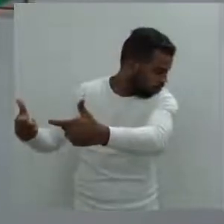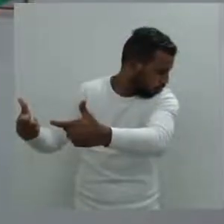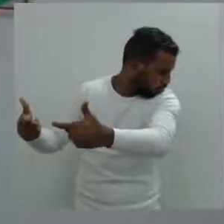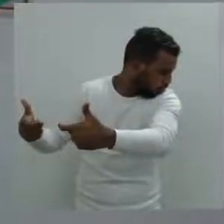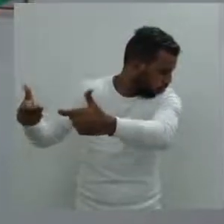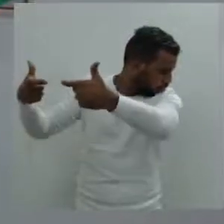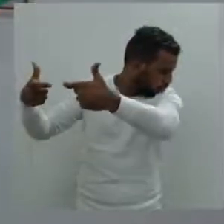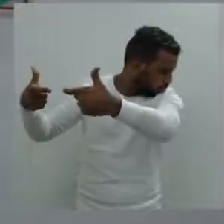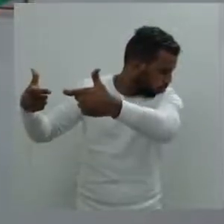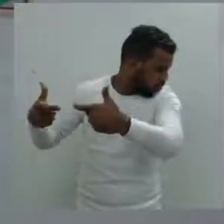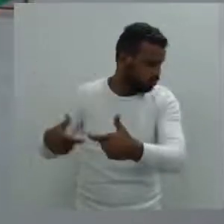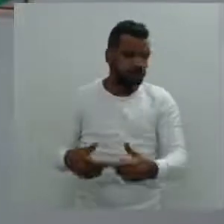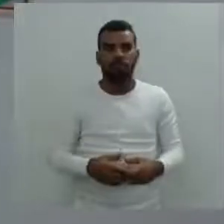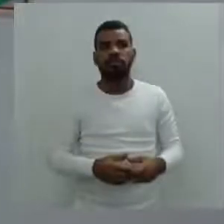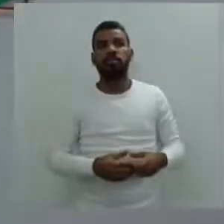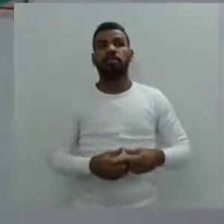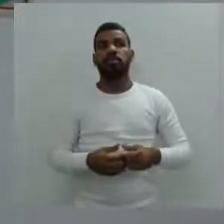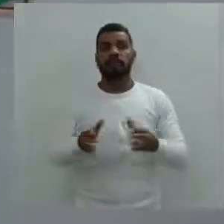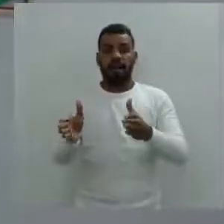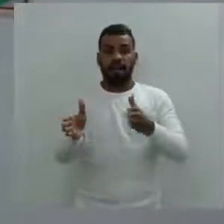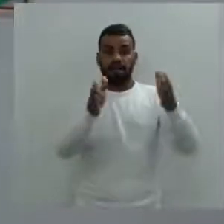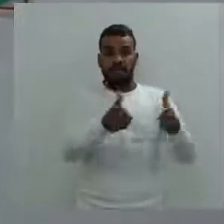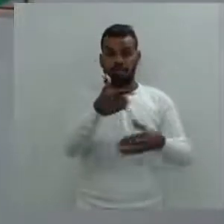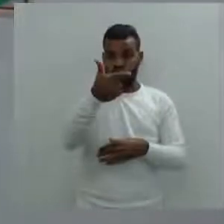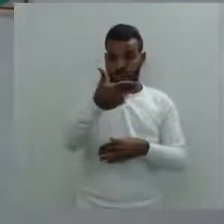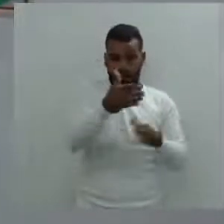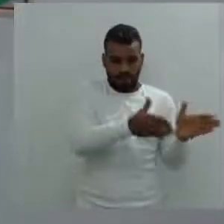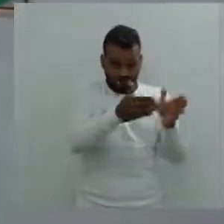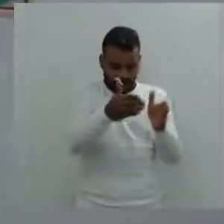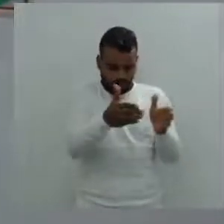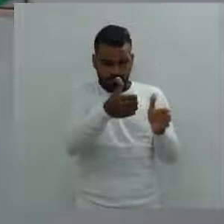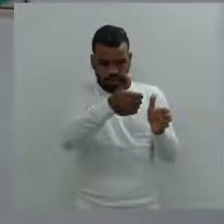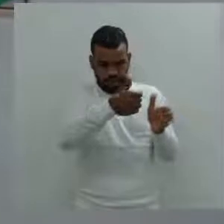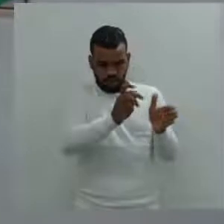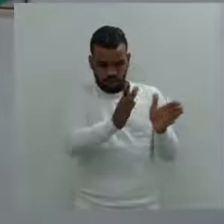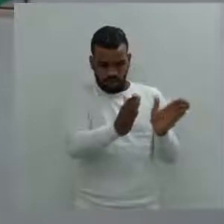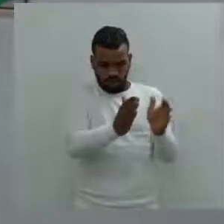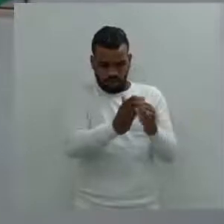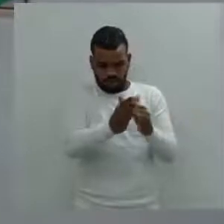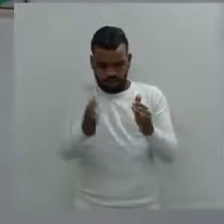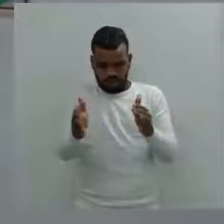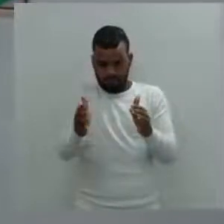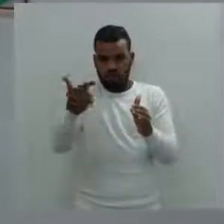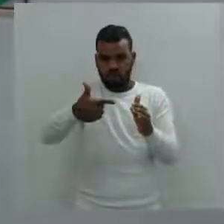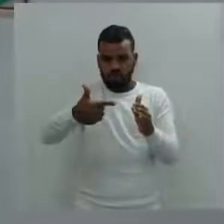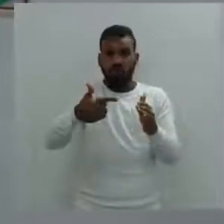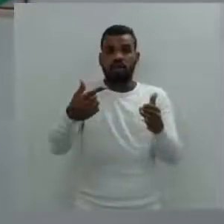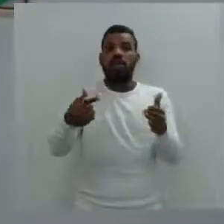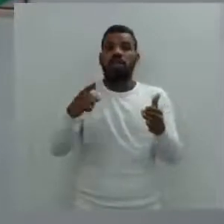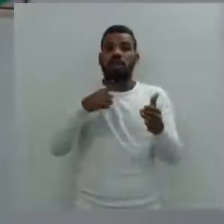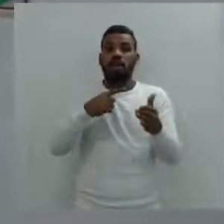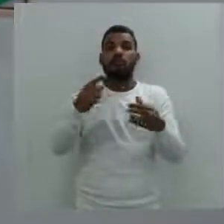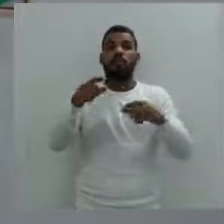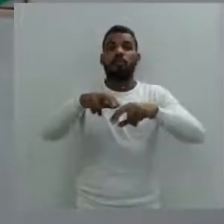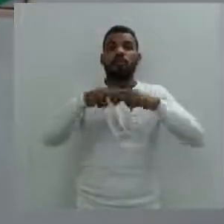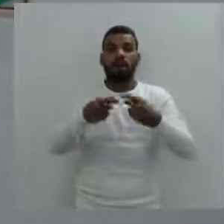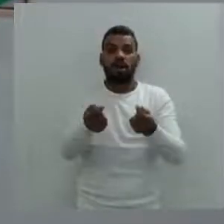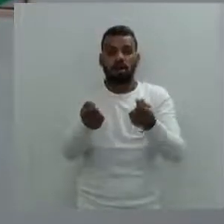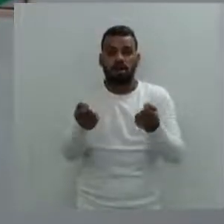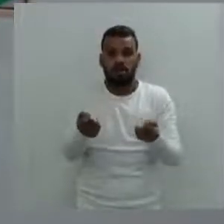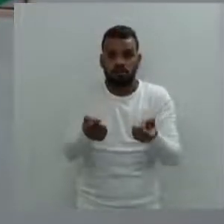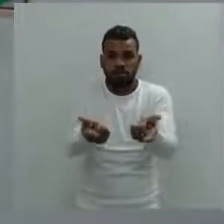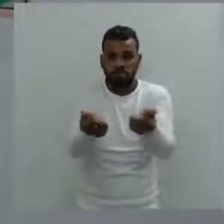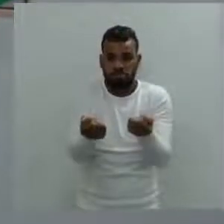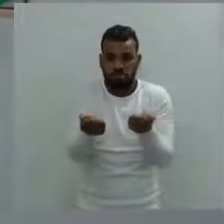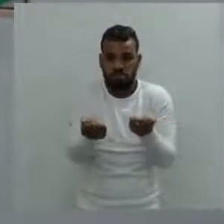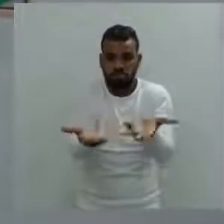salto tecnológico, tá certo? Que vai ocorrer devido aos investimentos militares na